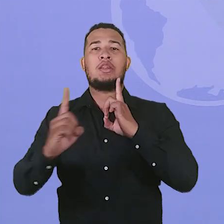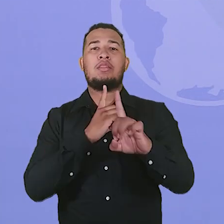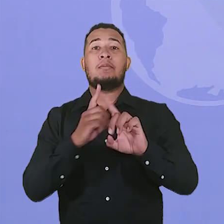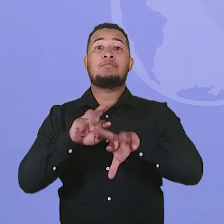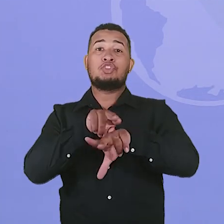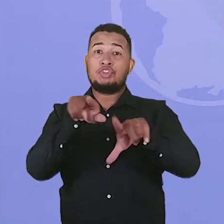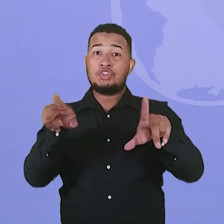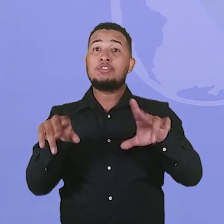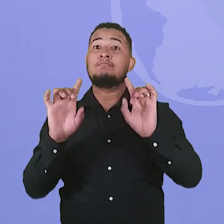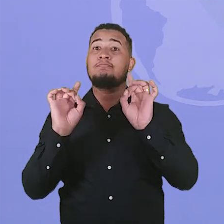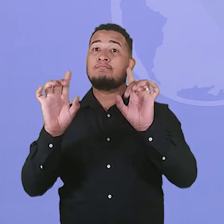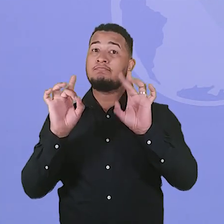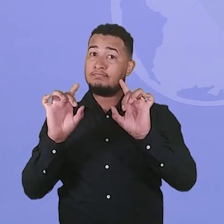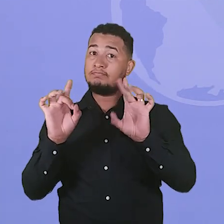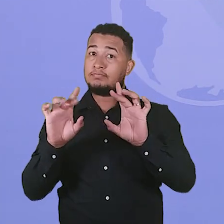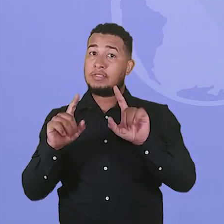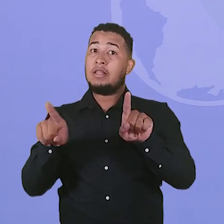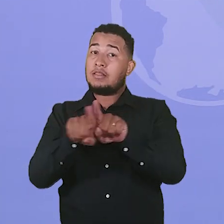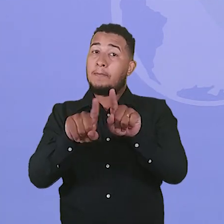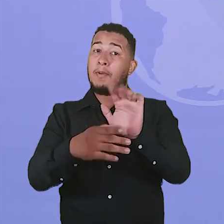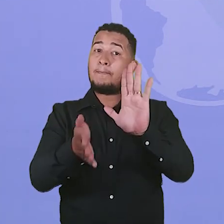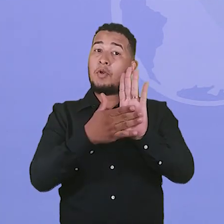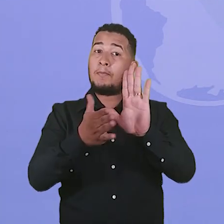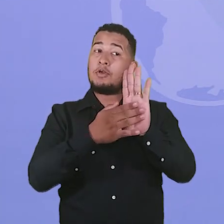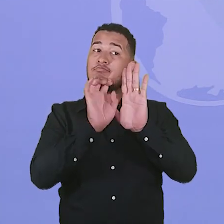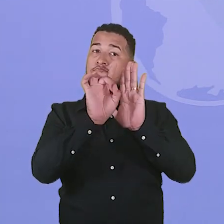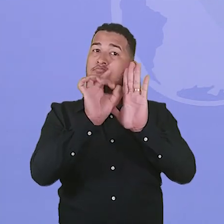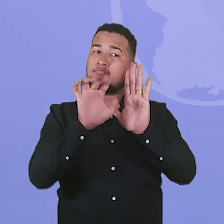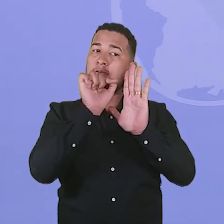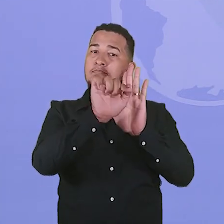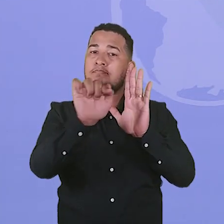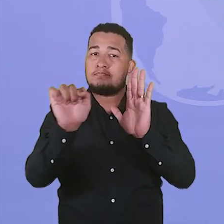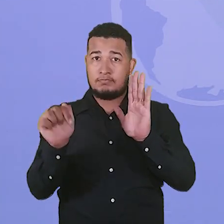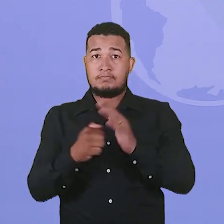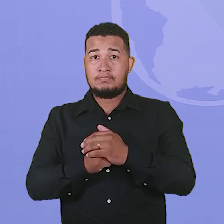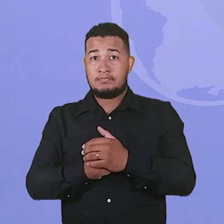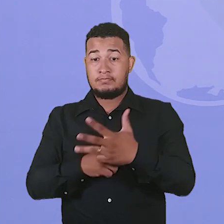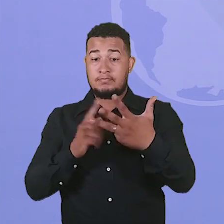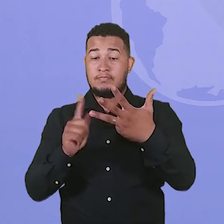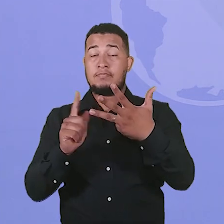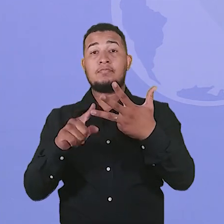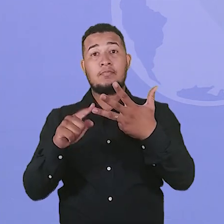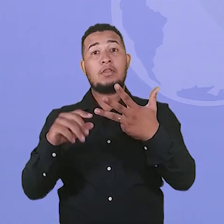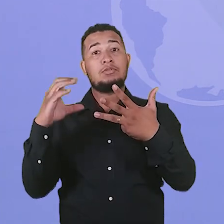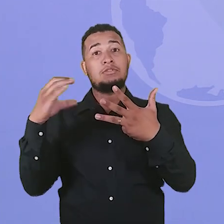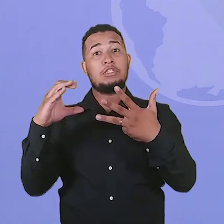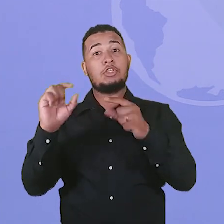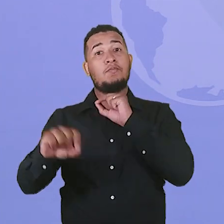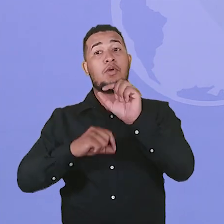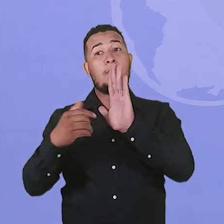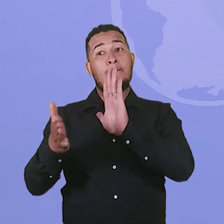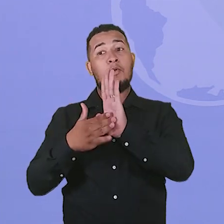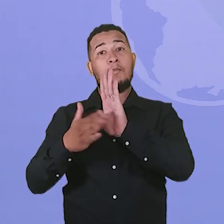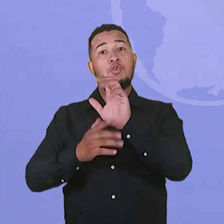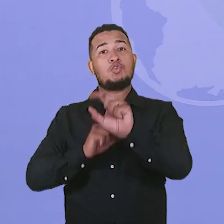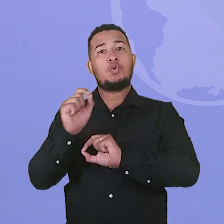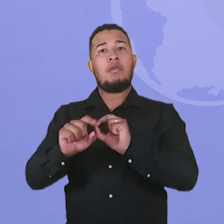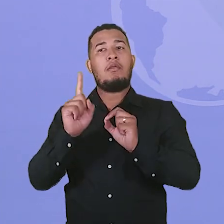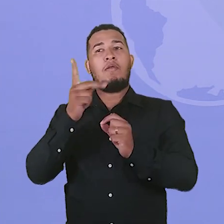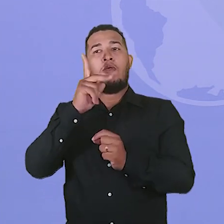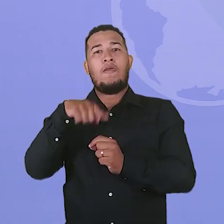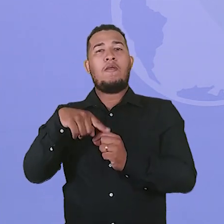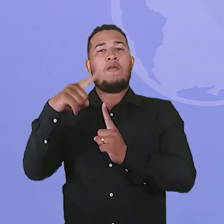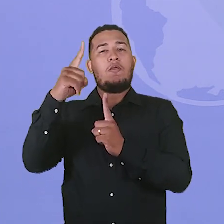específicas e com propostas específicas, né? O conhecimento científico ele tem como proposta um